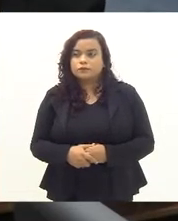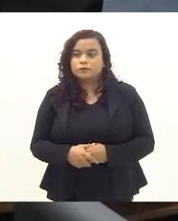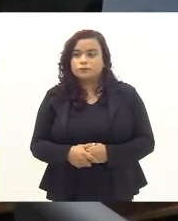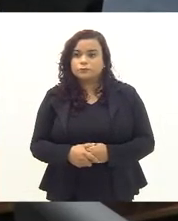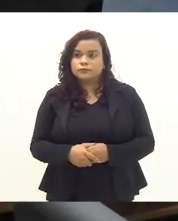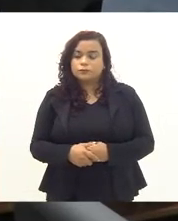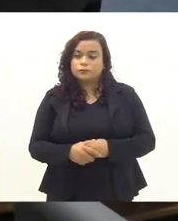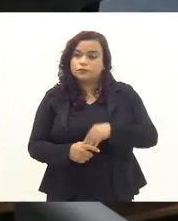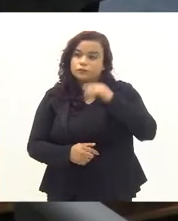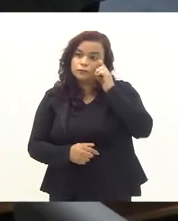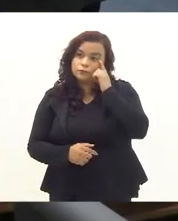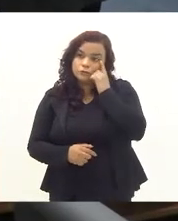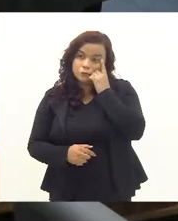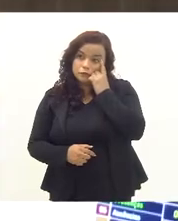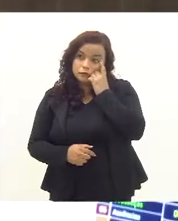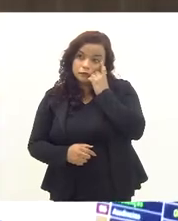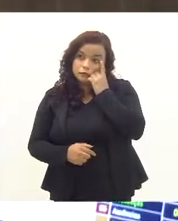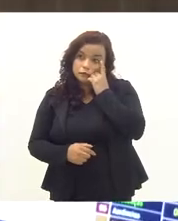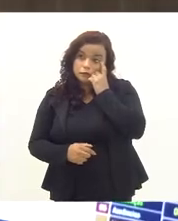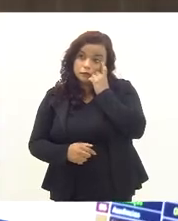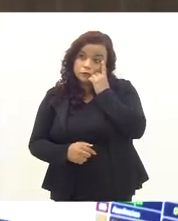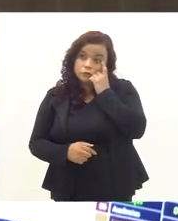E aí